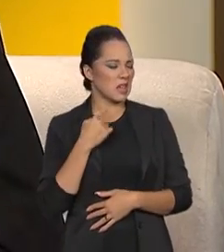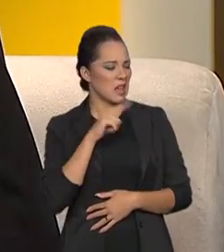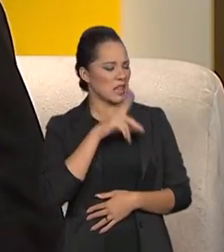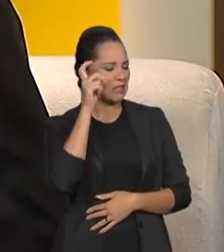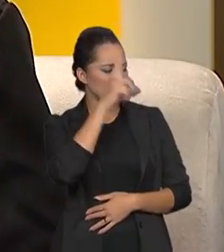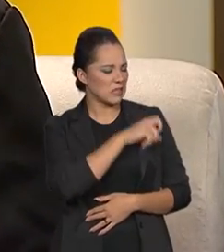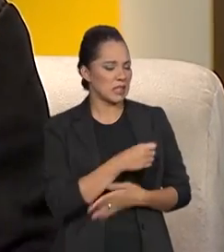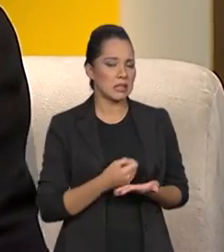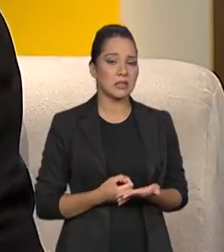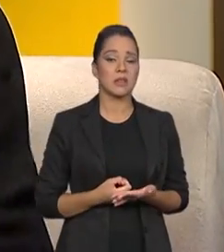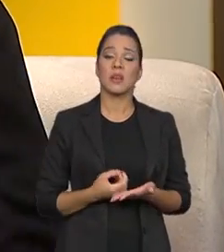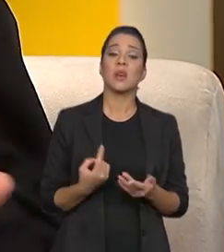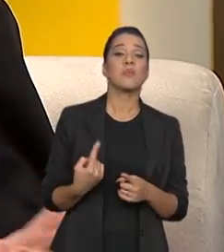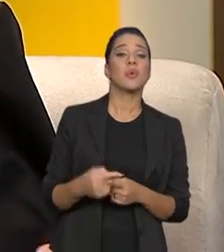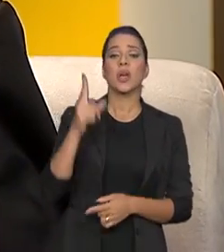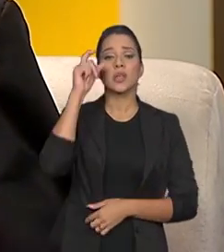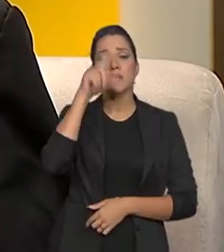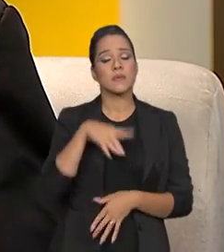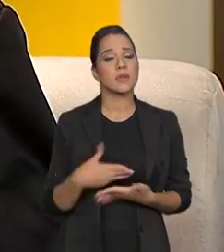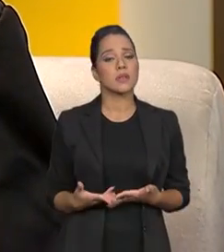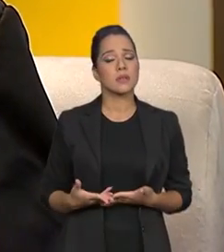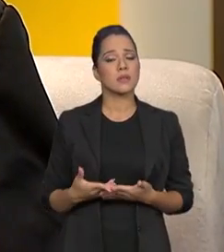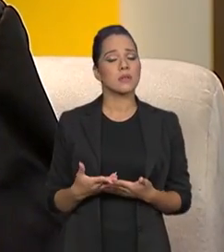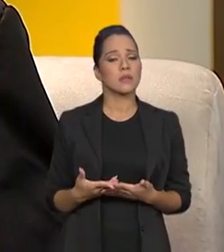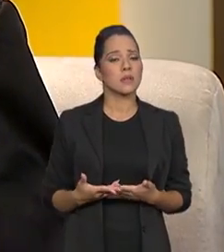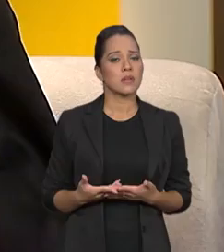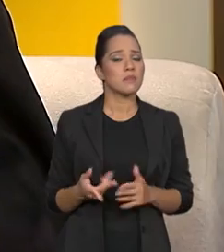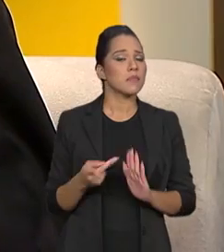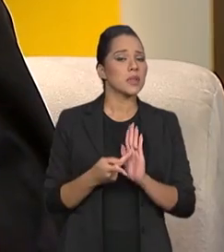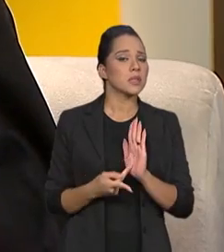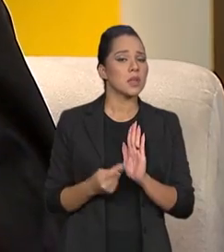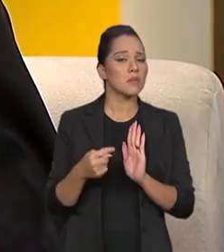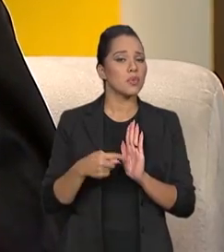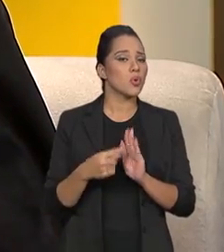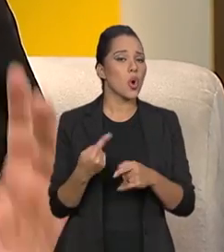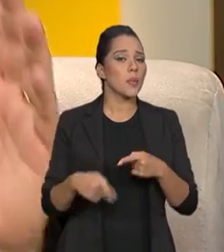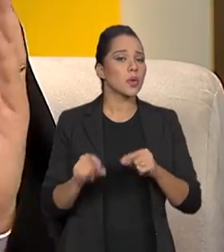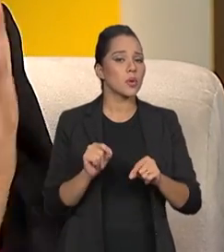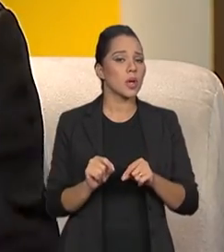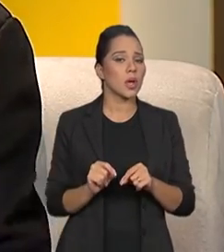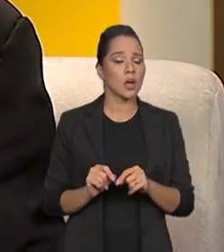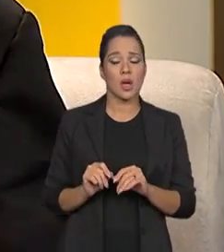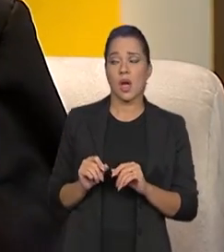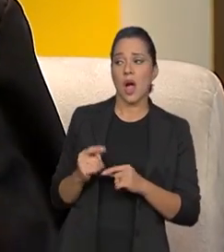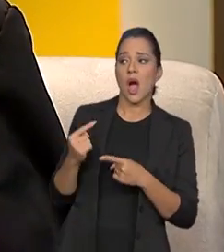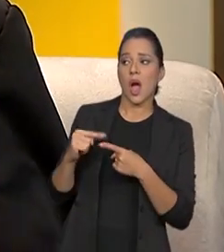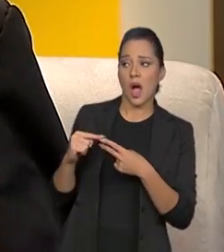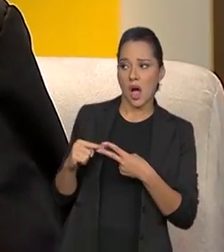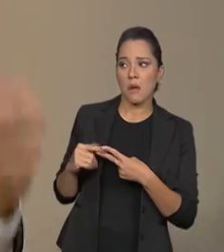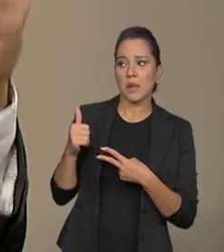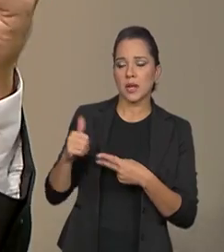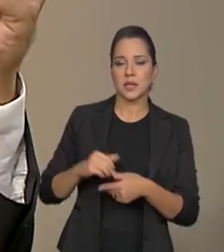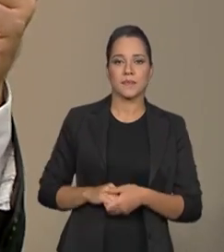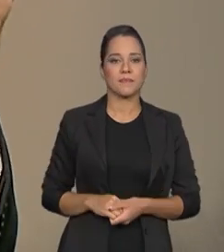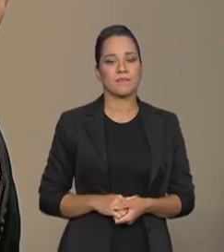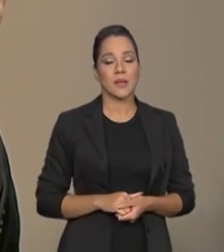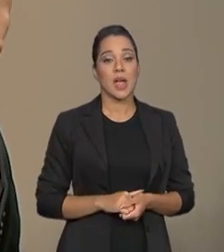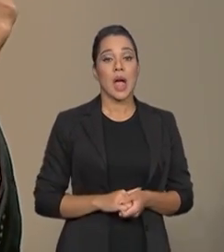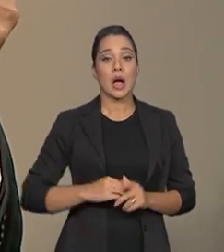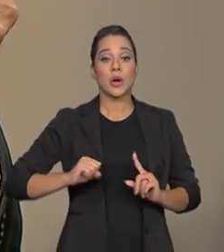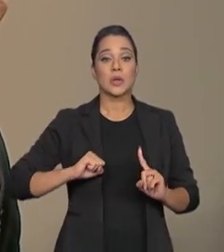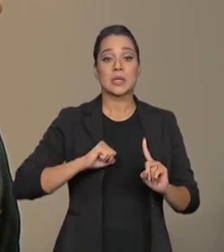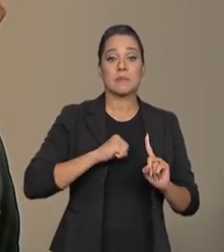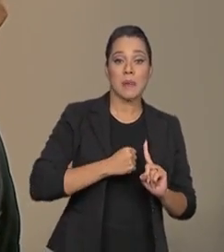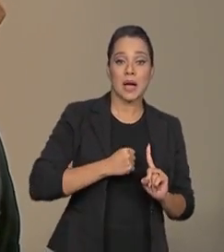mas isso é difícil é difícil porque Qual o que que tá violando em termos de princípio esse daqui esse daqui Opa então nós temos que rever agora os impactos